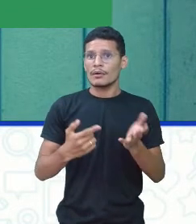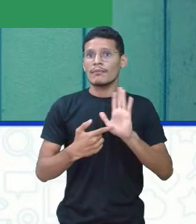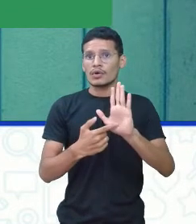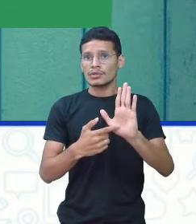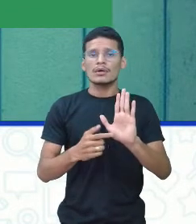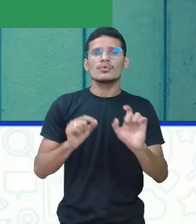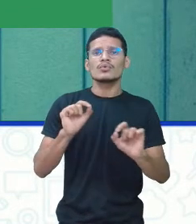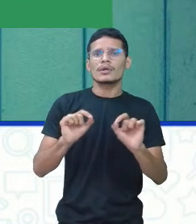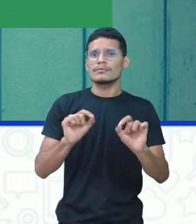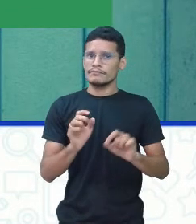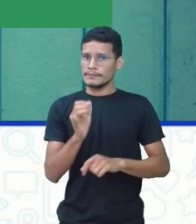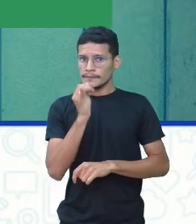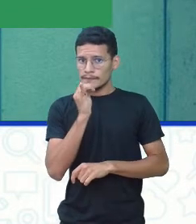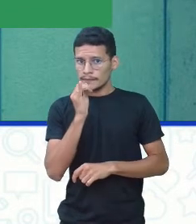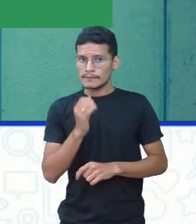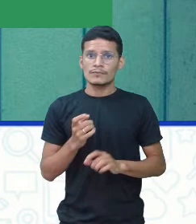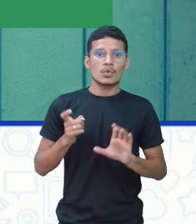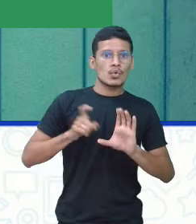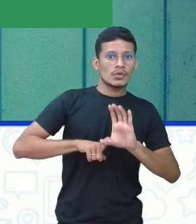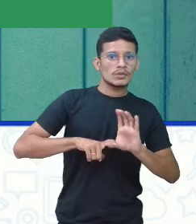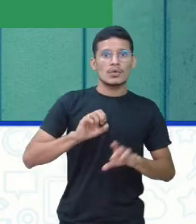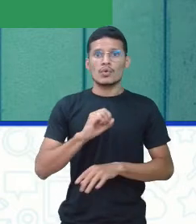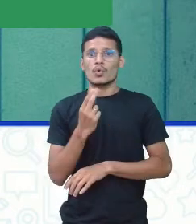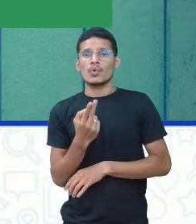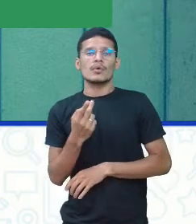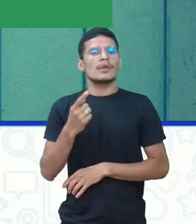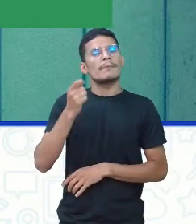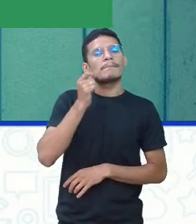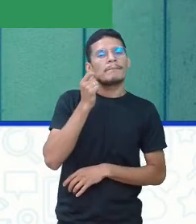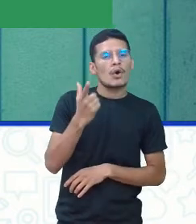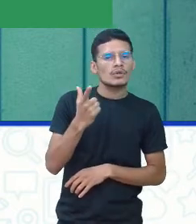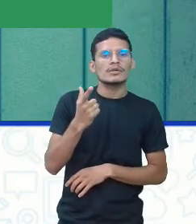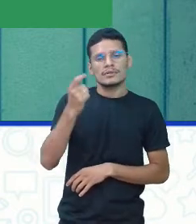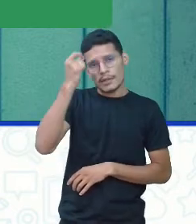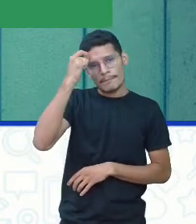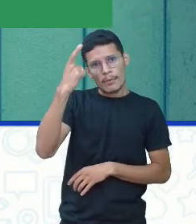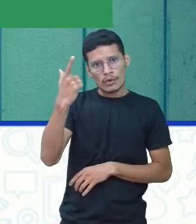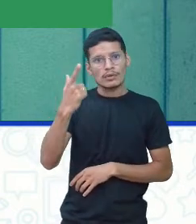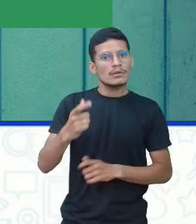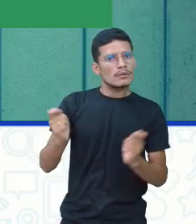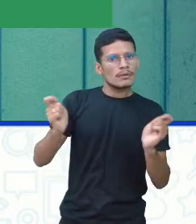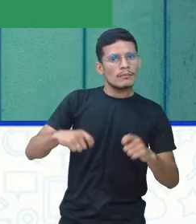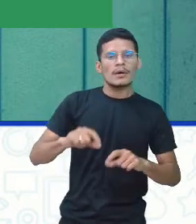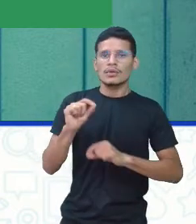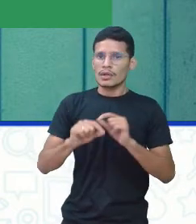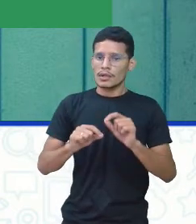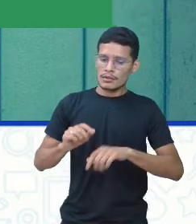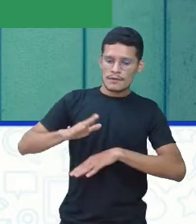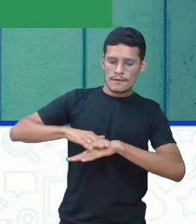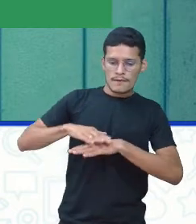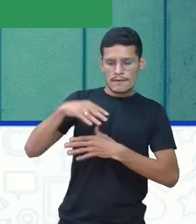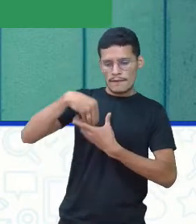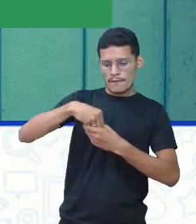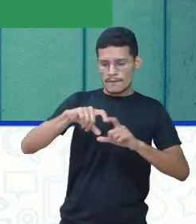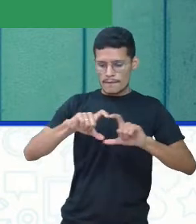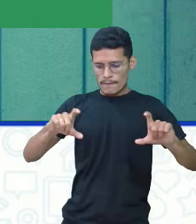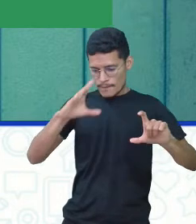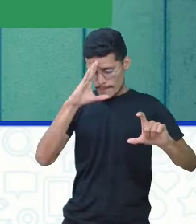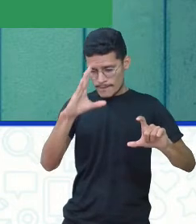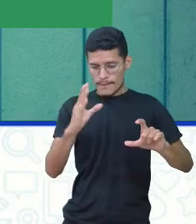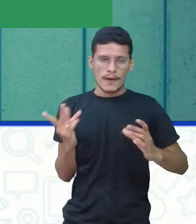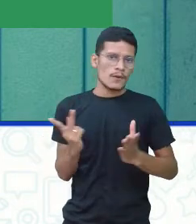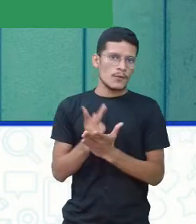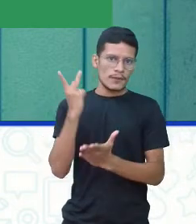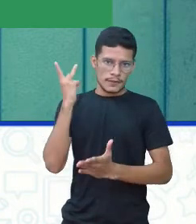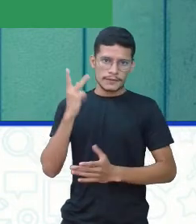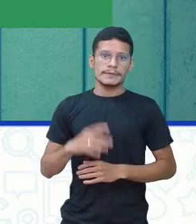querem dizer condição ou hipótese para que o fato da oração principal